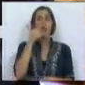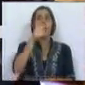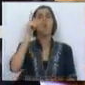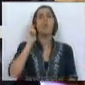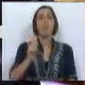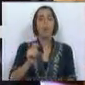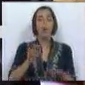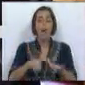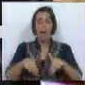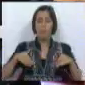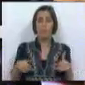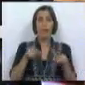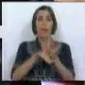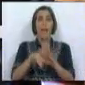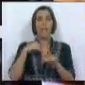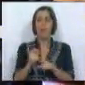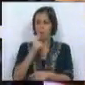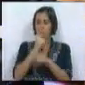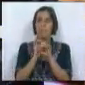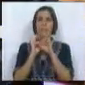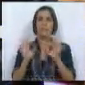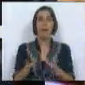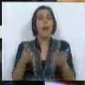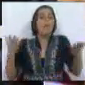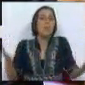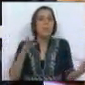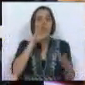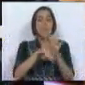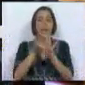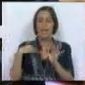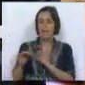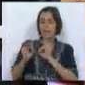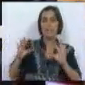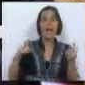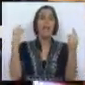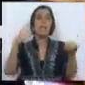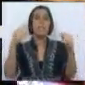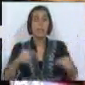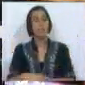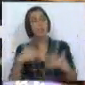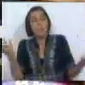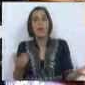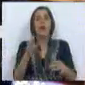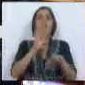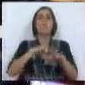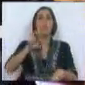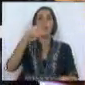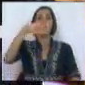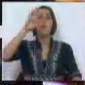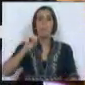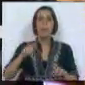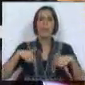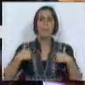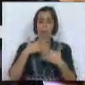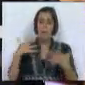Esquerda absteve-se nessa lei da paridade. Portanto, se essa lei da paridade existe, é porque o Partido Socialista, com a